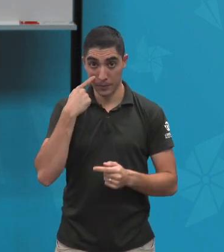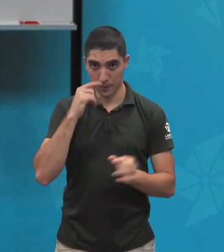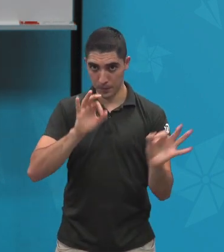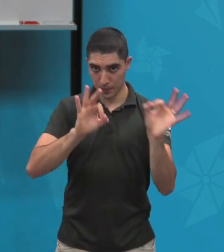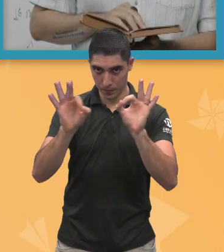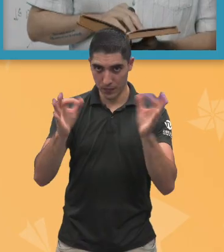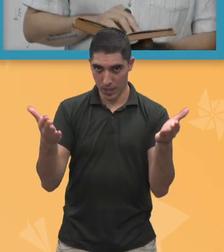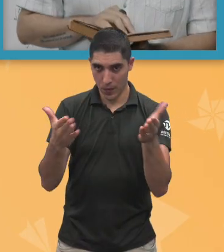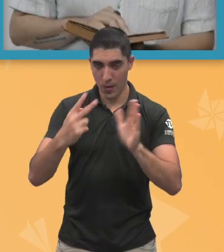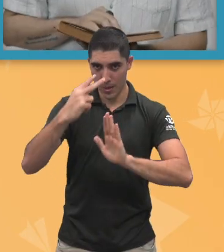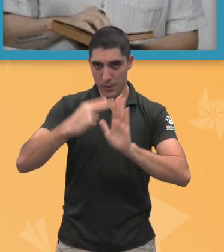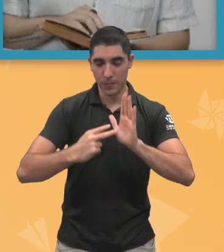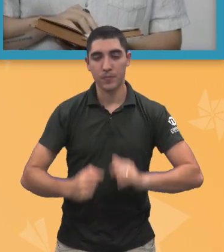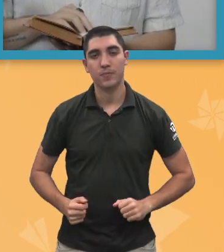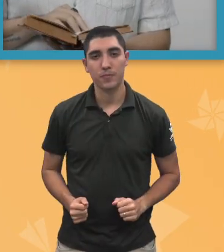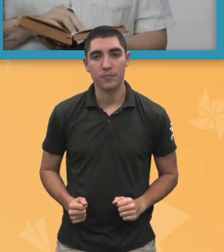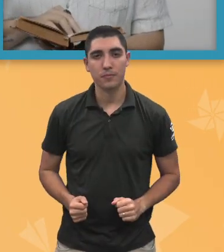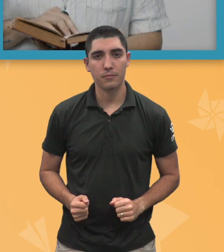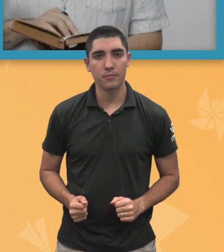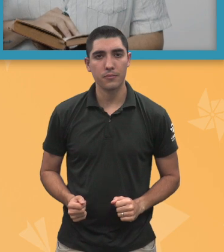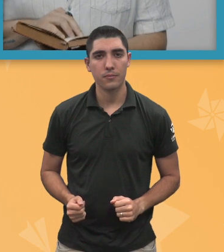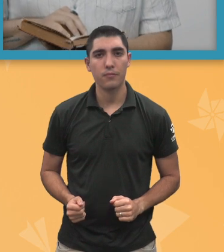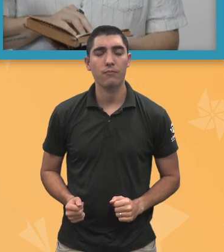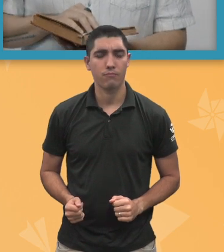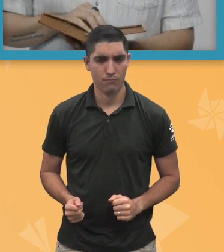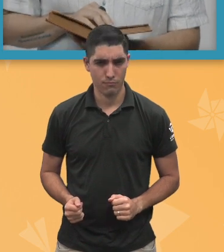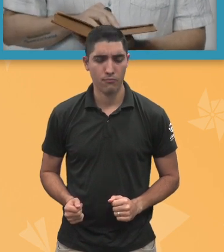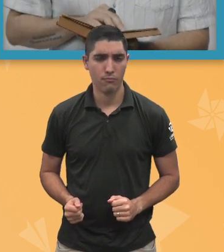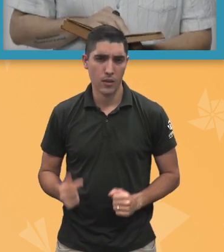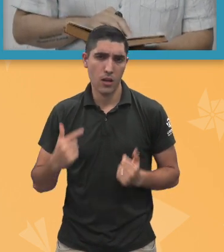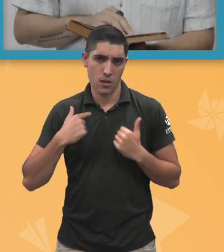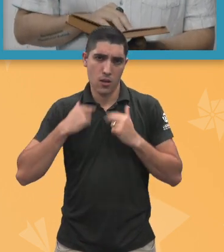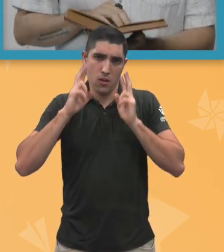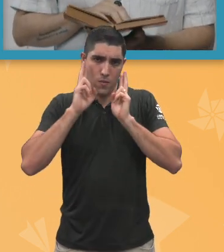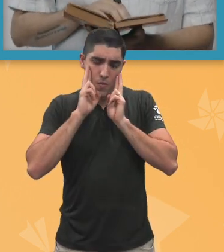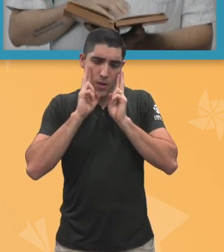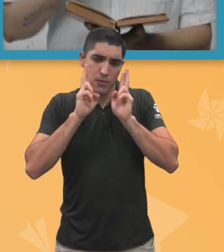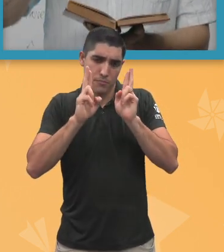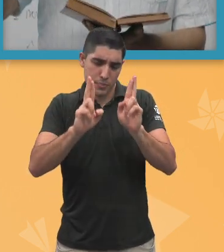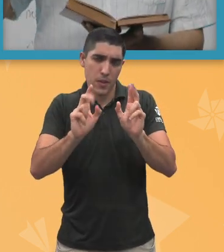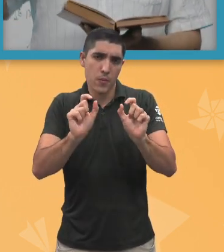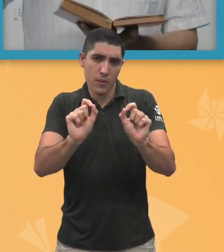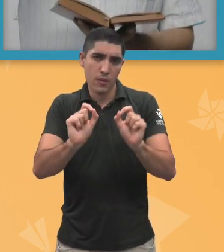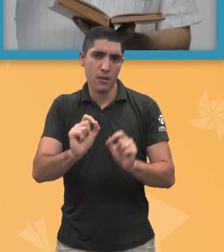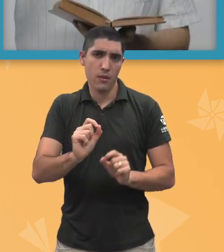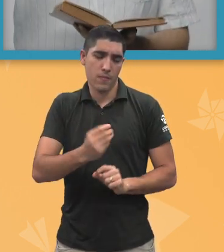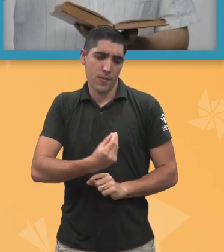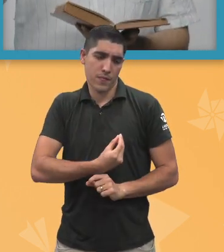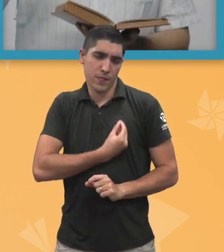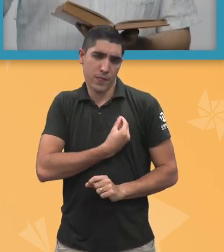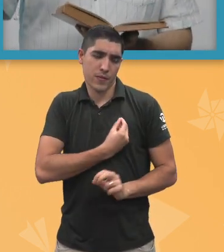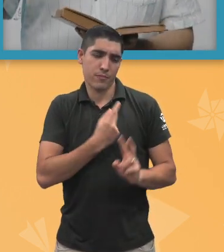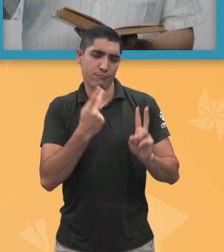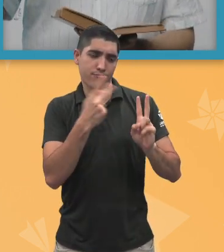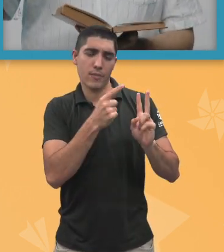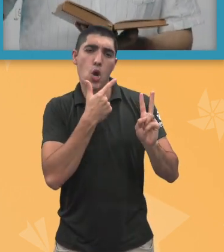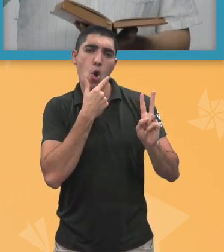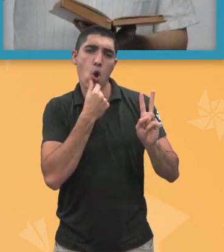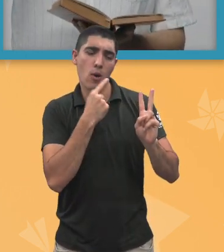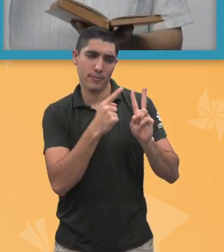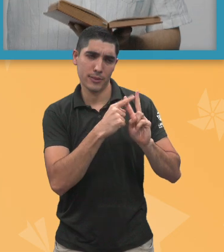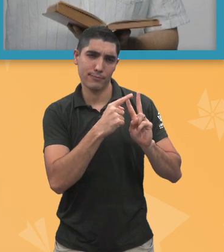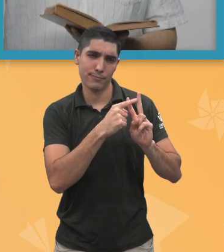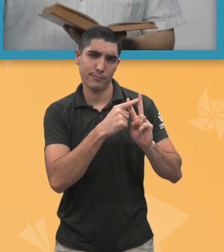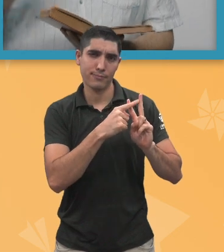ó: com respeito à virtude e ao valor de Guiscardo, que é esse valete, né, por quem